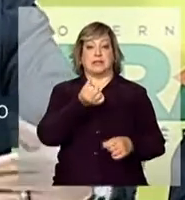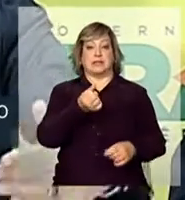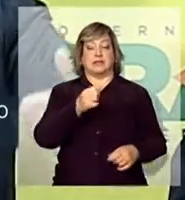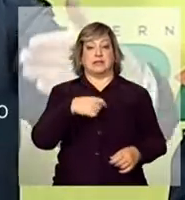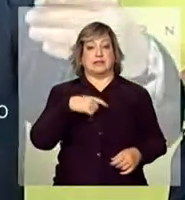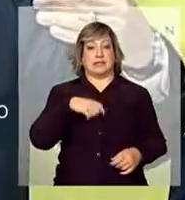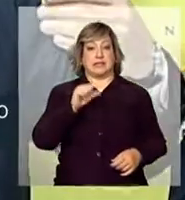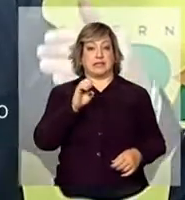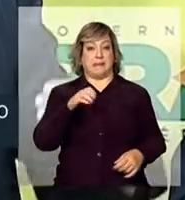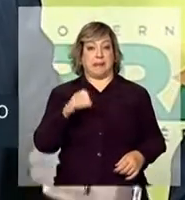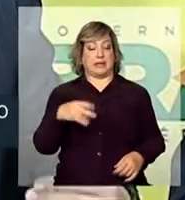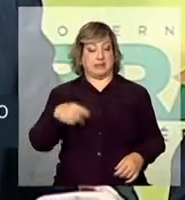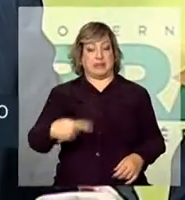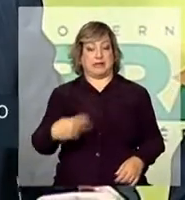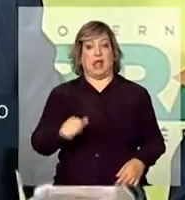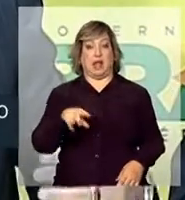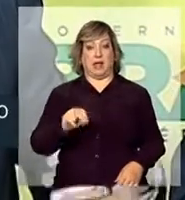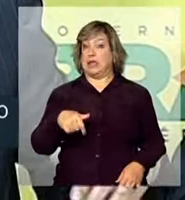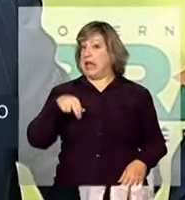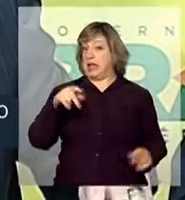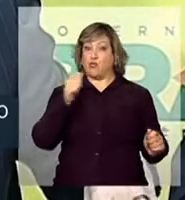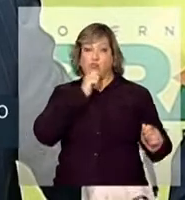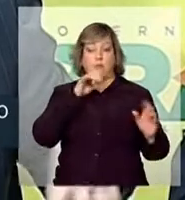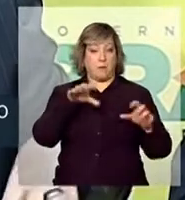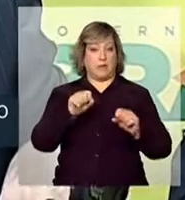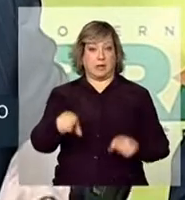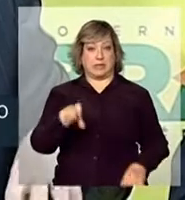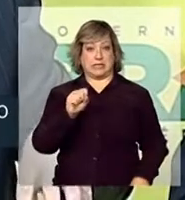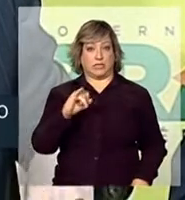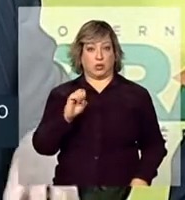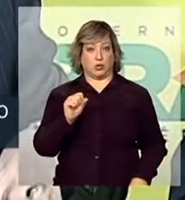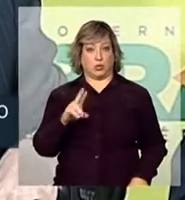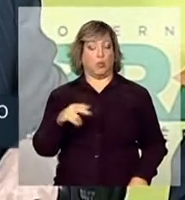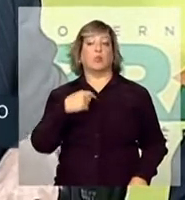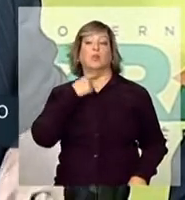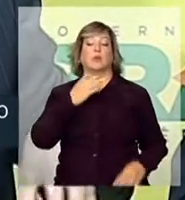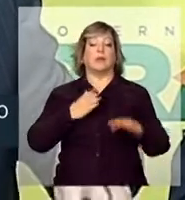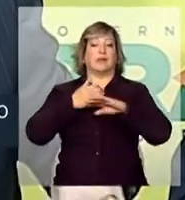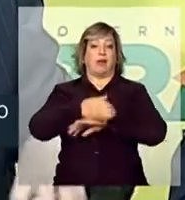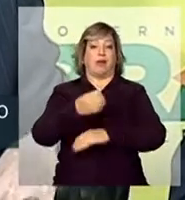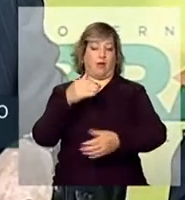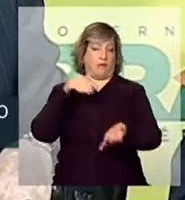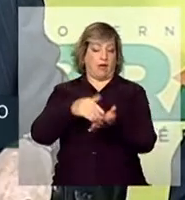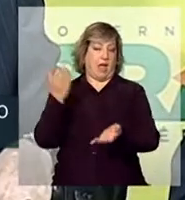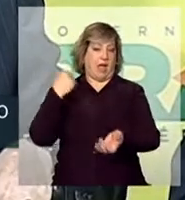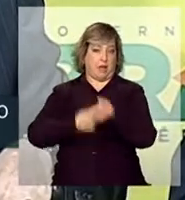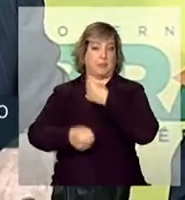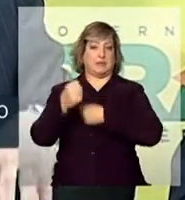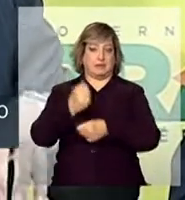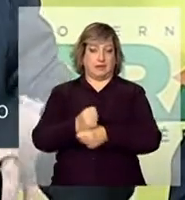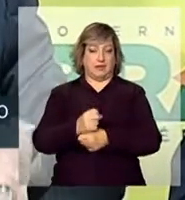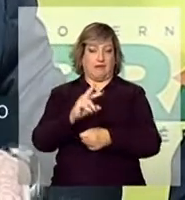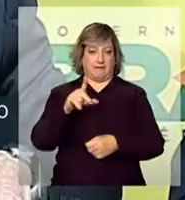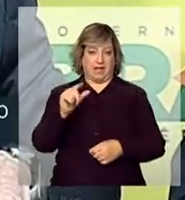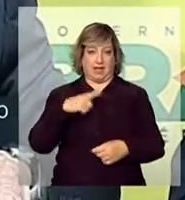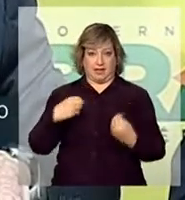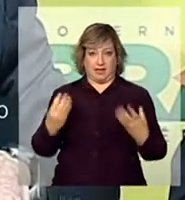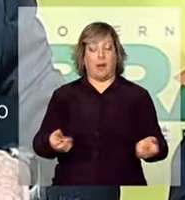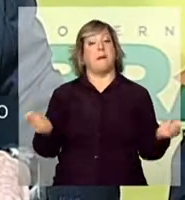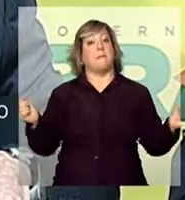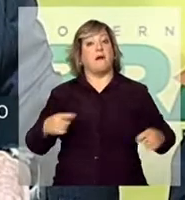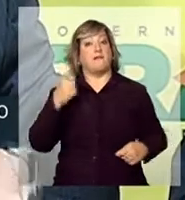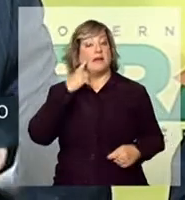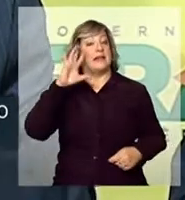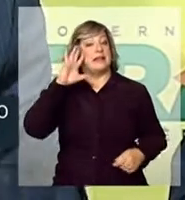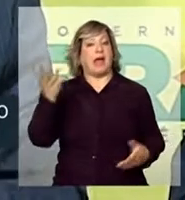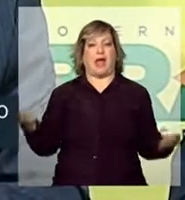então quem não pegou o Sisu não conseguiu entrar no final do ano passado com as vagas que foram ofertadas pode disputar